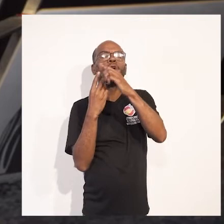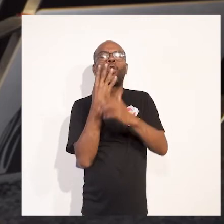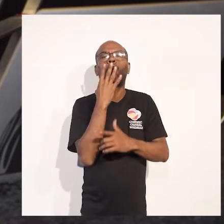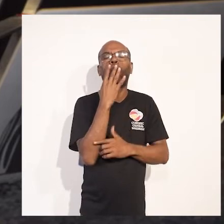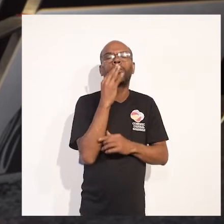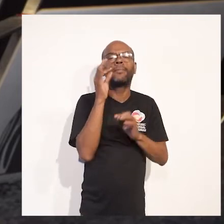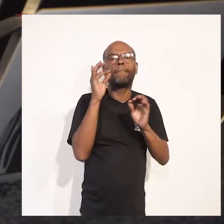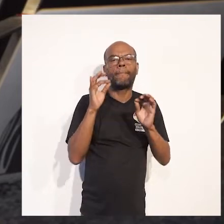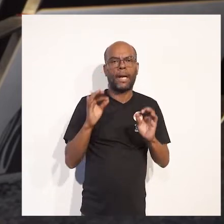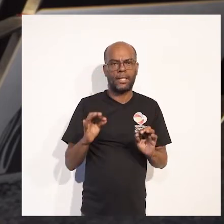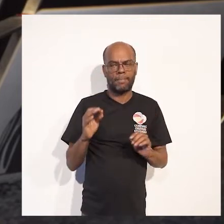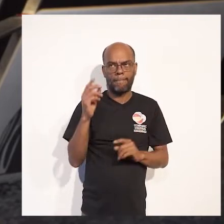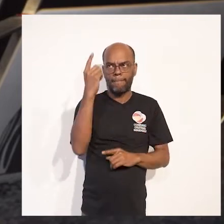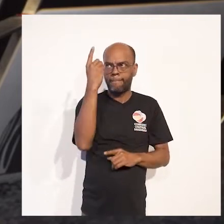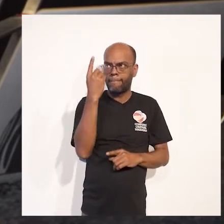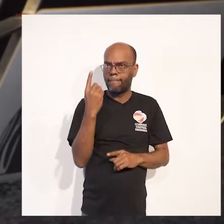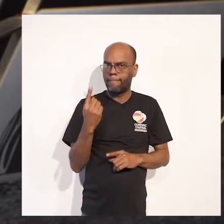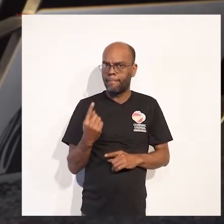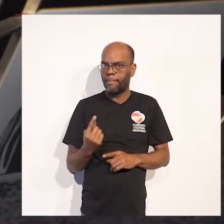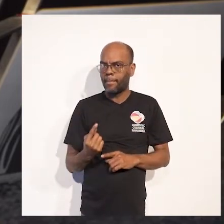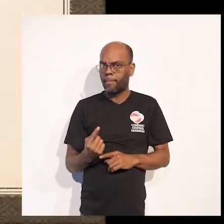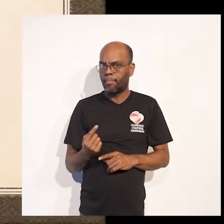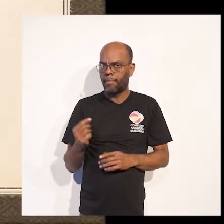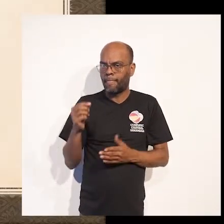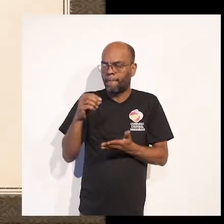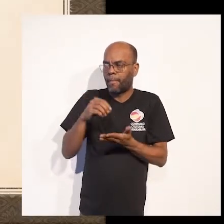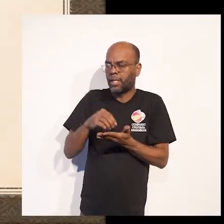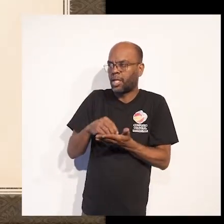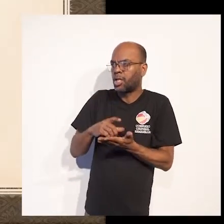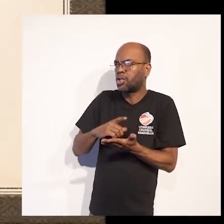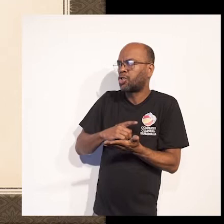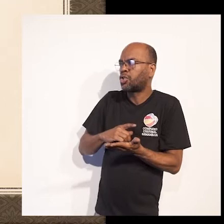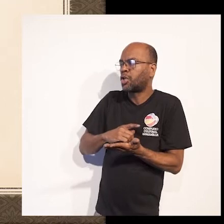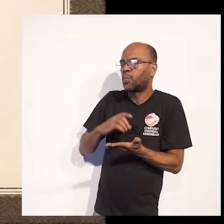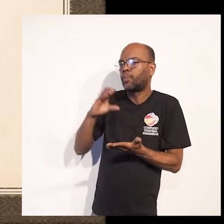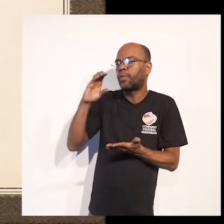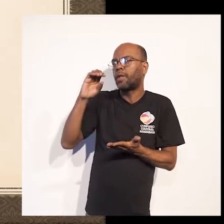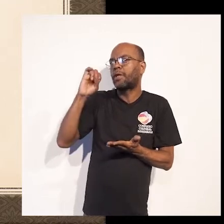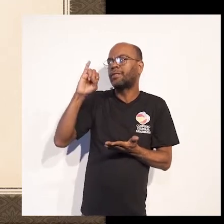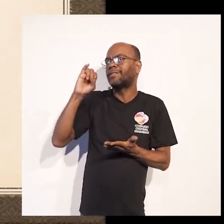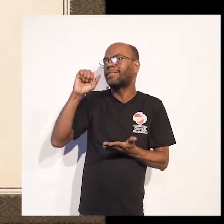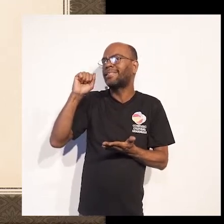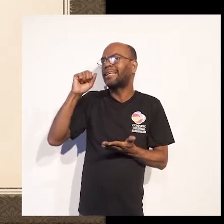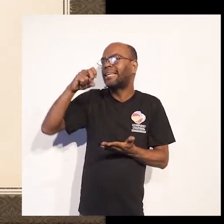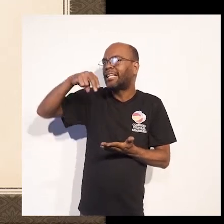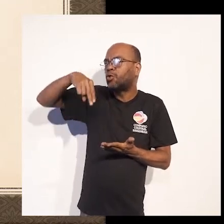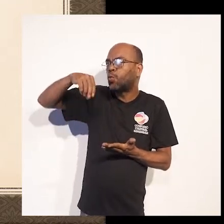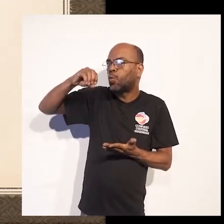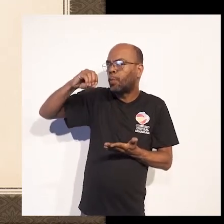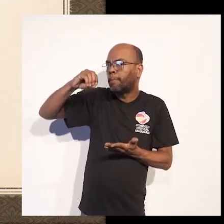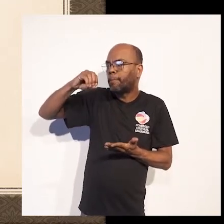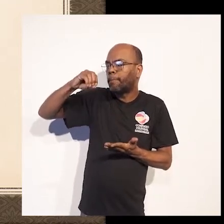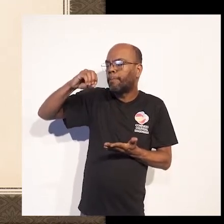opaca. Na cor pigmento transparente, a gente tem o ciano, o magenta